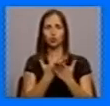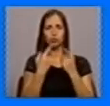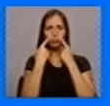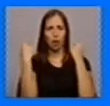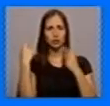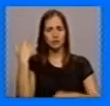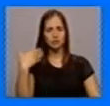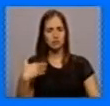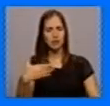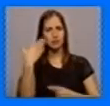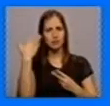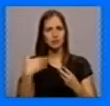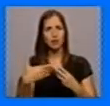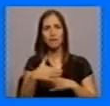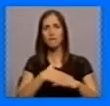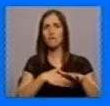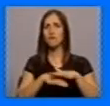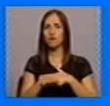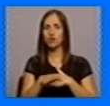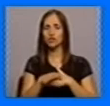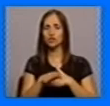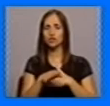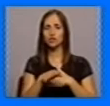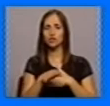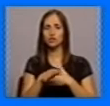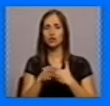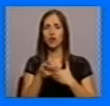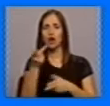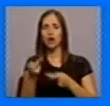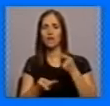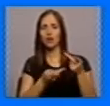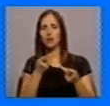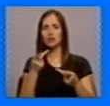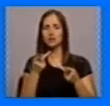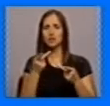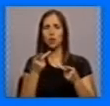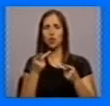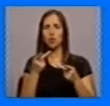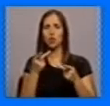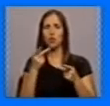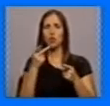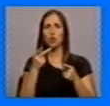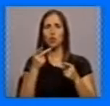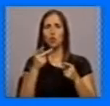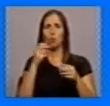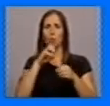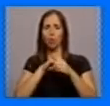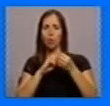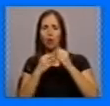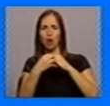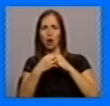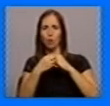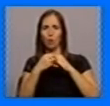semanas e em que foi feito, no fundo, o census de uma nuvem molecular gigante, que está aqui relativamente próximo de